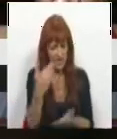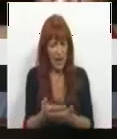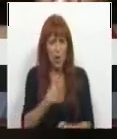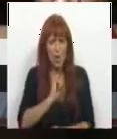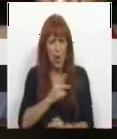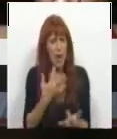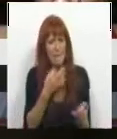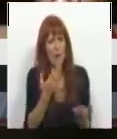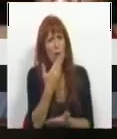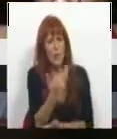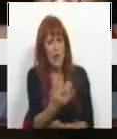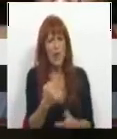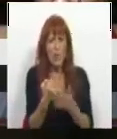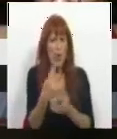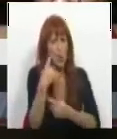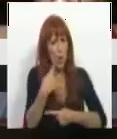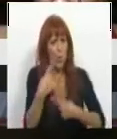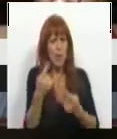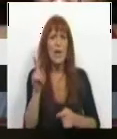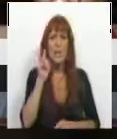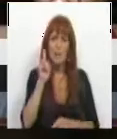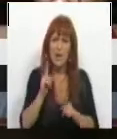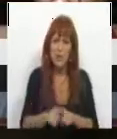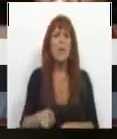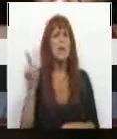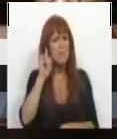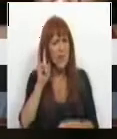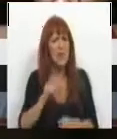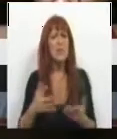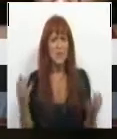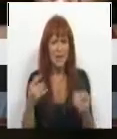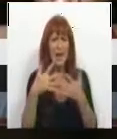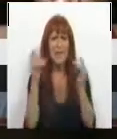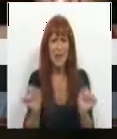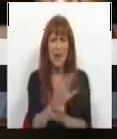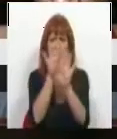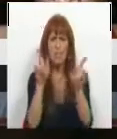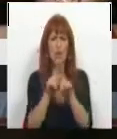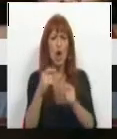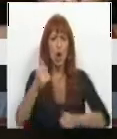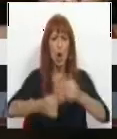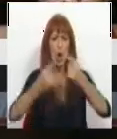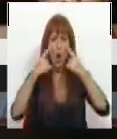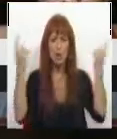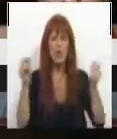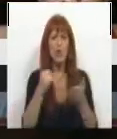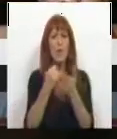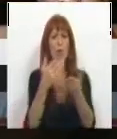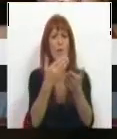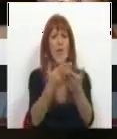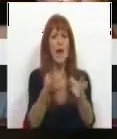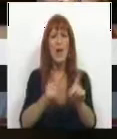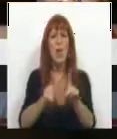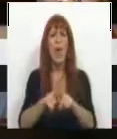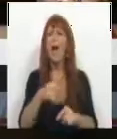o nosso reconhecimento, apoio público e que merecem a transparência de concursos públicos para os apoios e